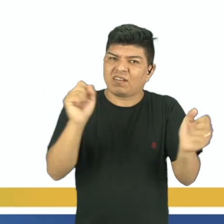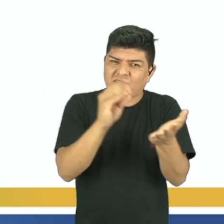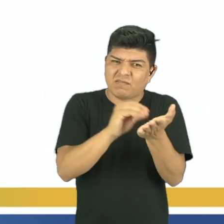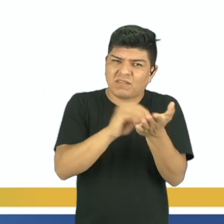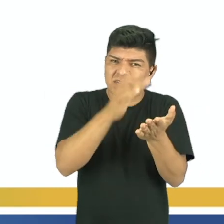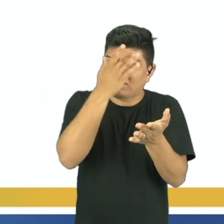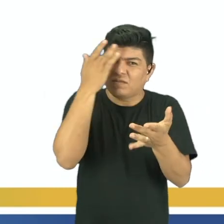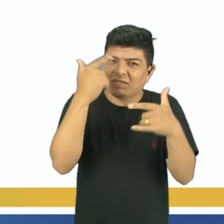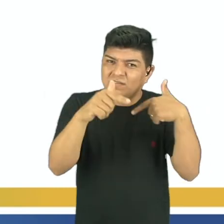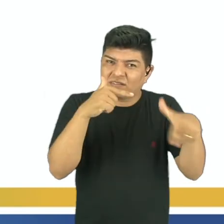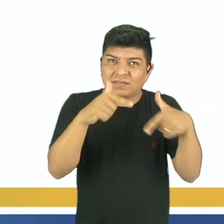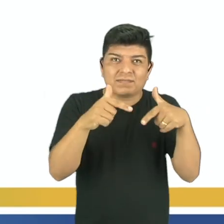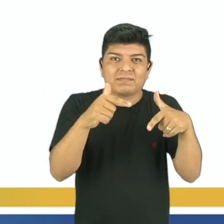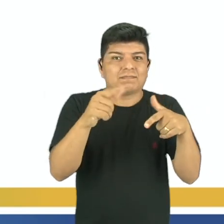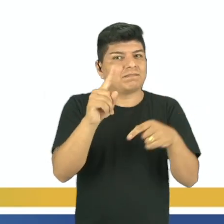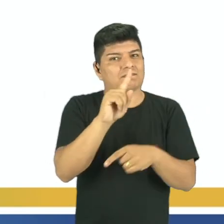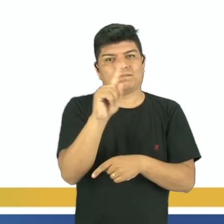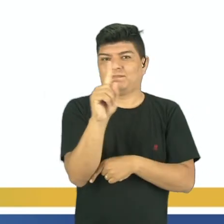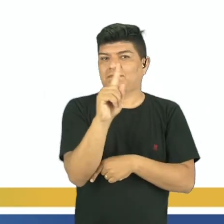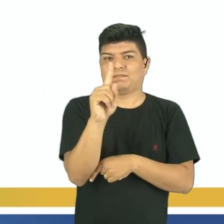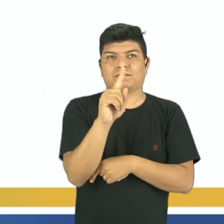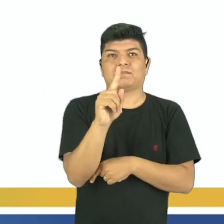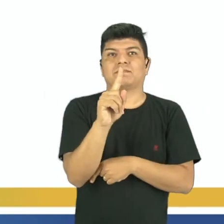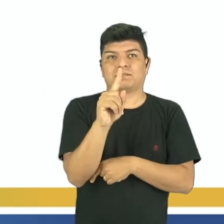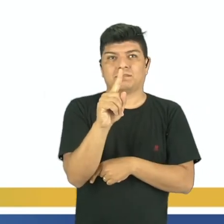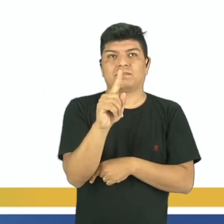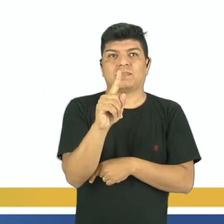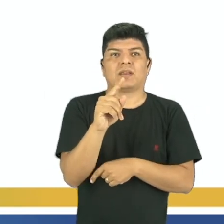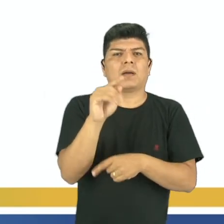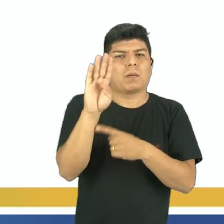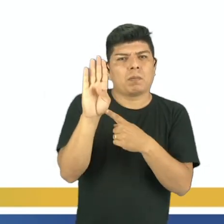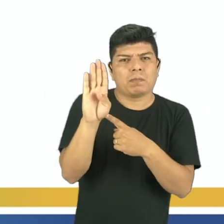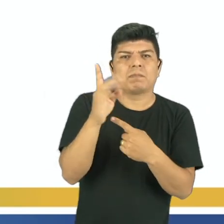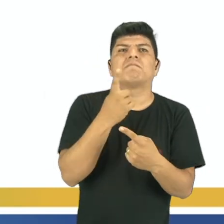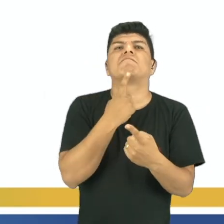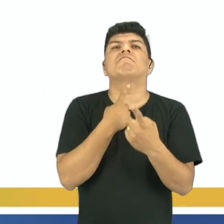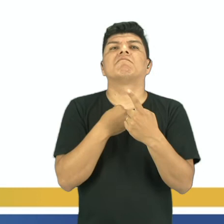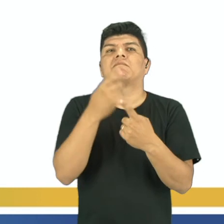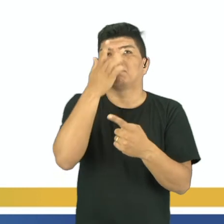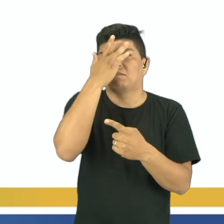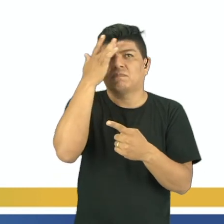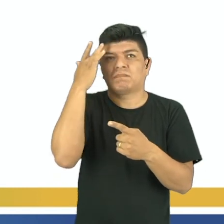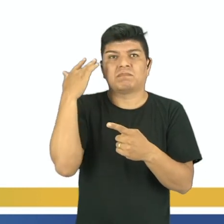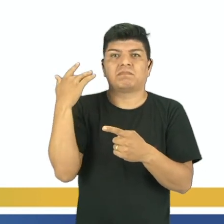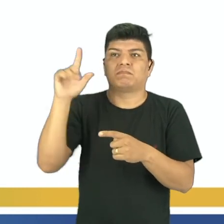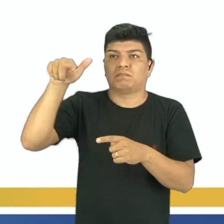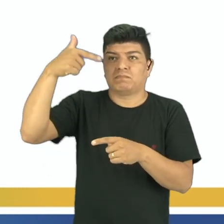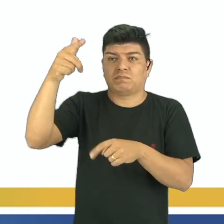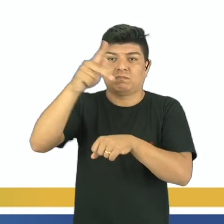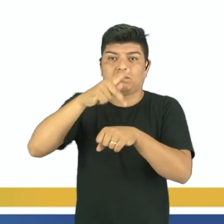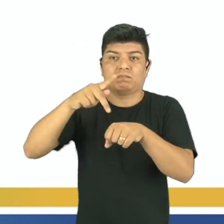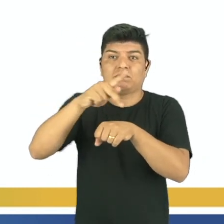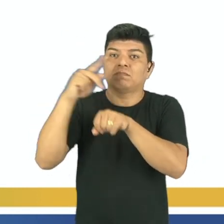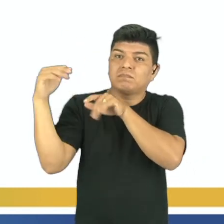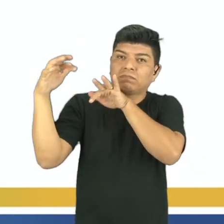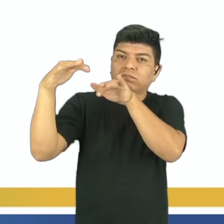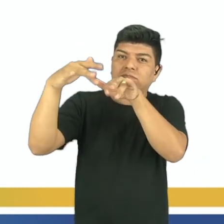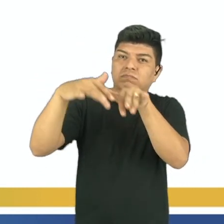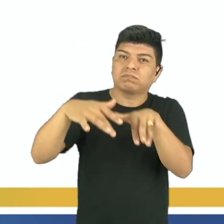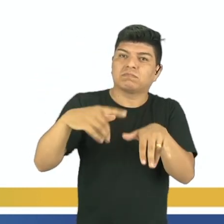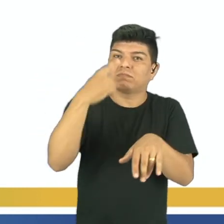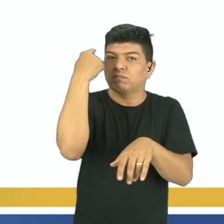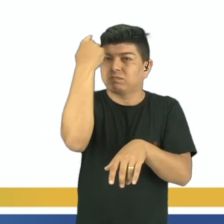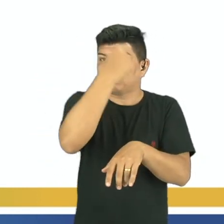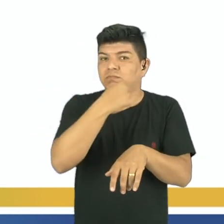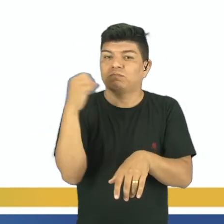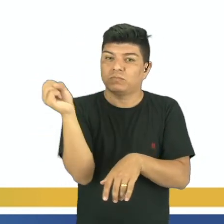para trabalhar? Não faltava gente para trabalhar, né? Será que era pela vontade de ver estrangeiros no Brasil? Nossa, a gente quer ver rostos novos